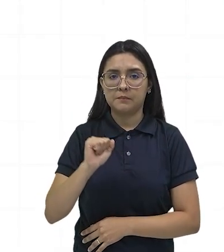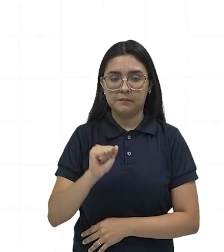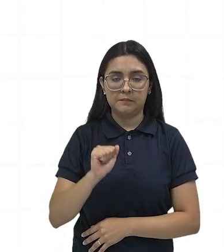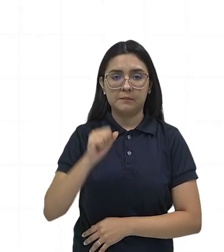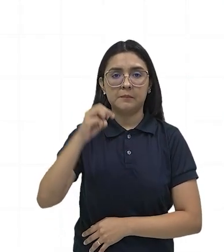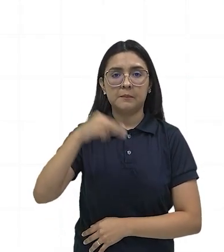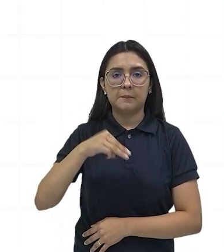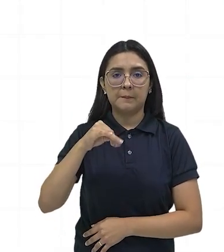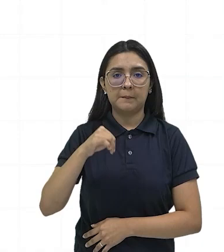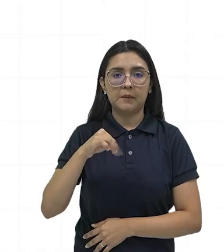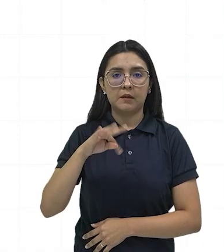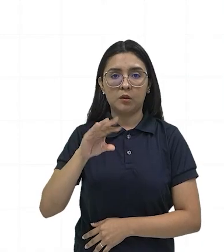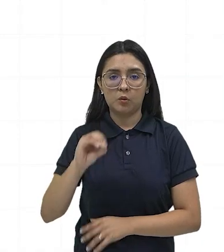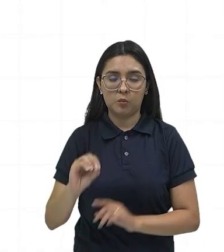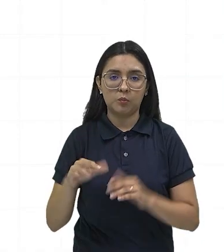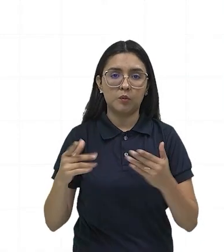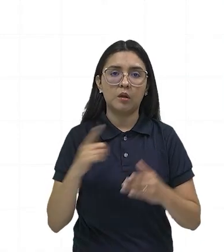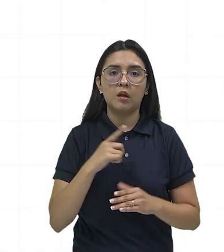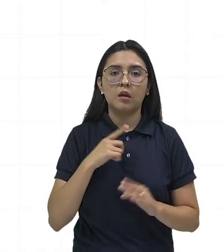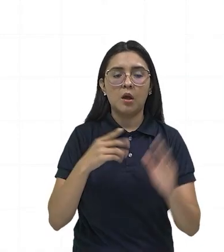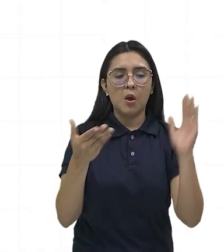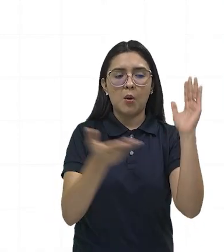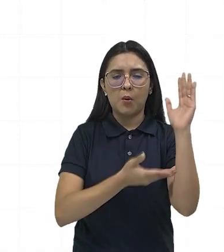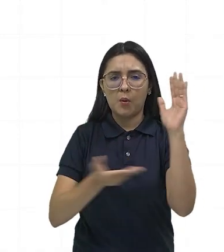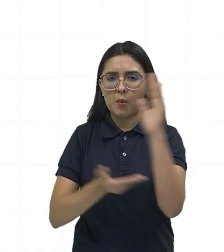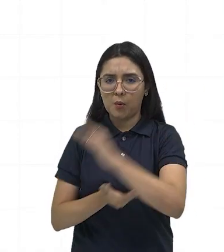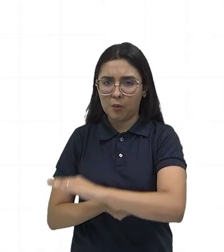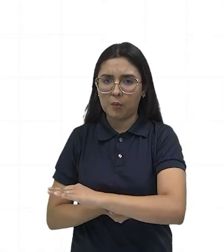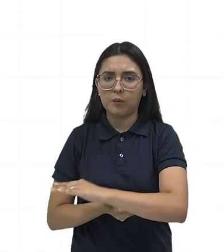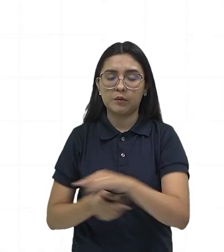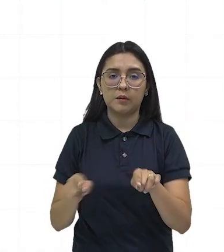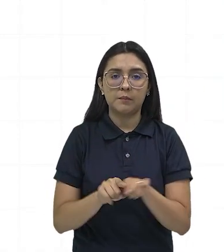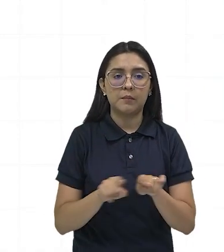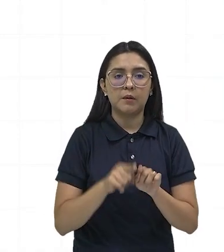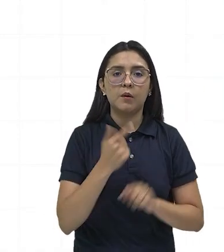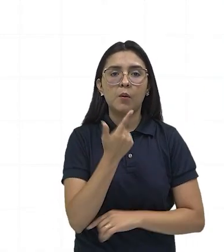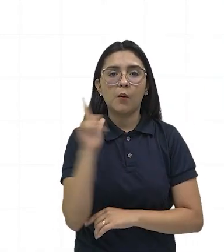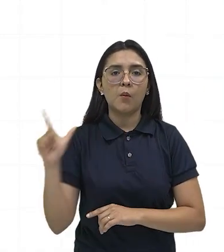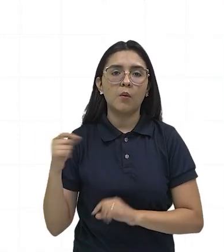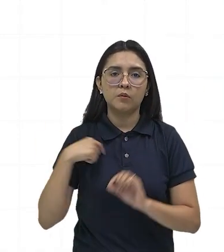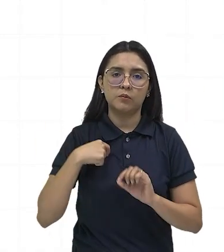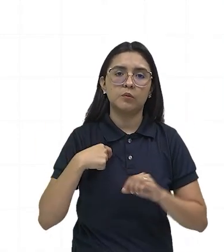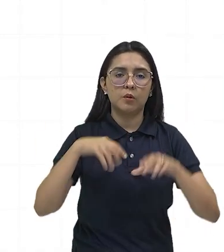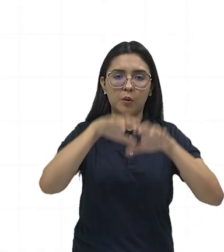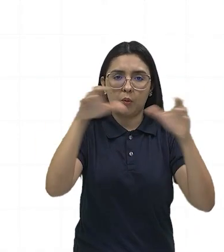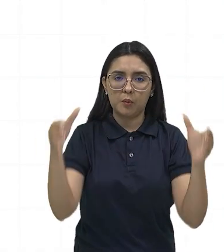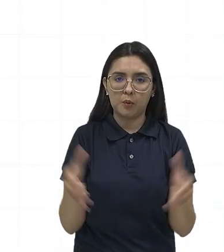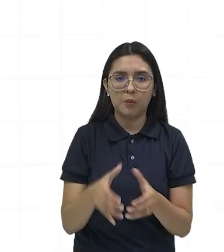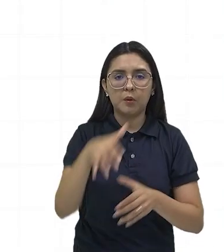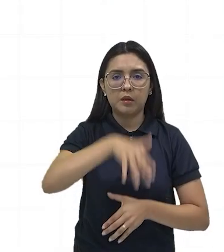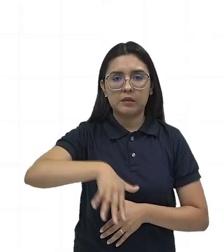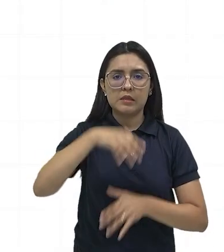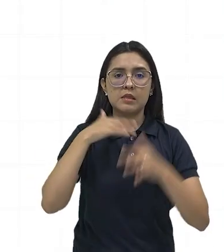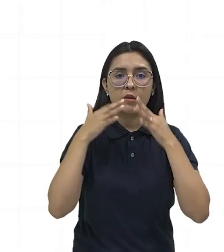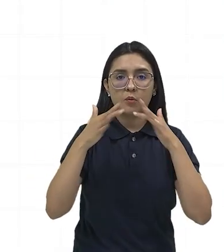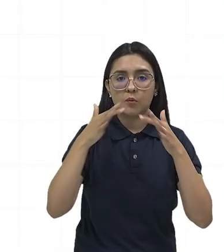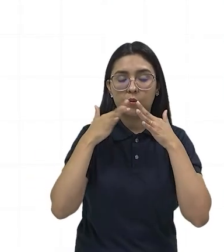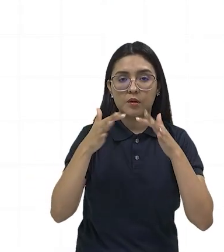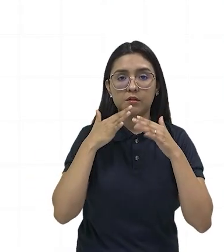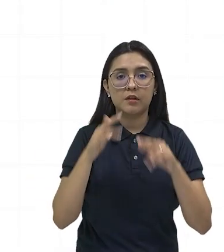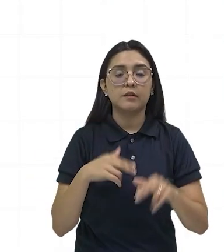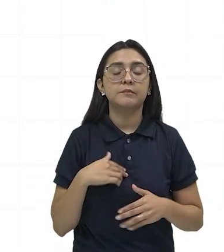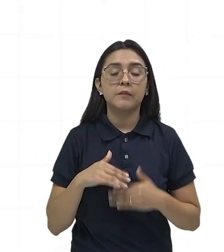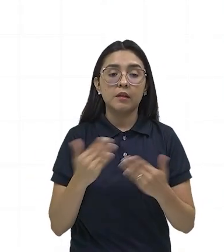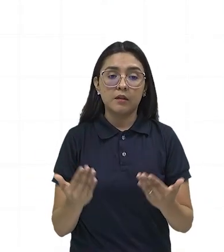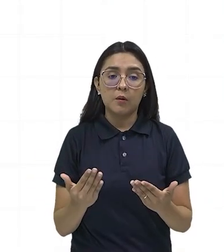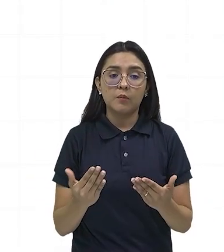de florestas e outros ecossistemas naturais, muitas vezes impulsionado por